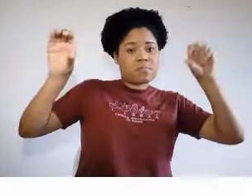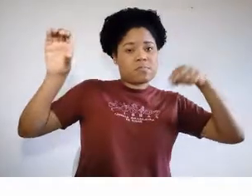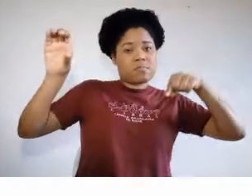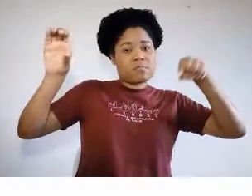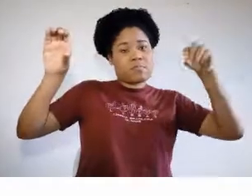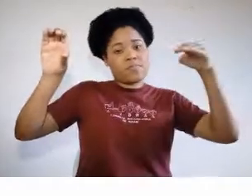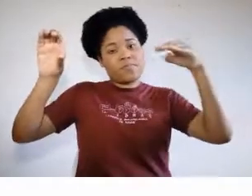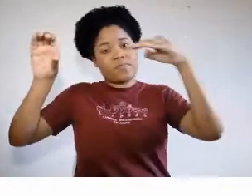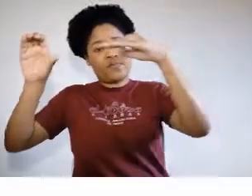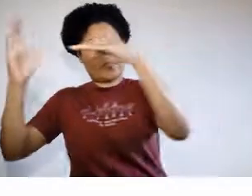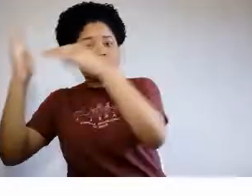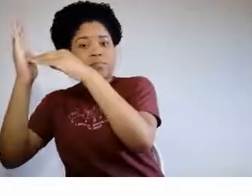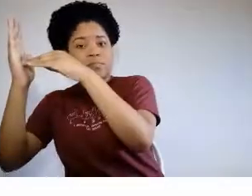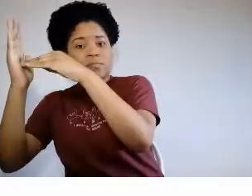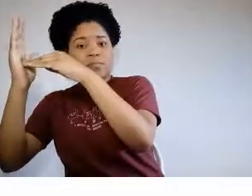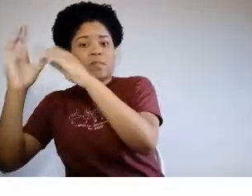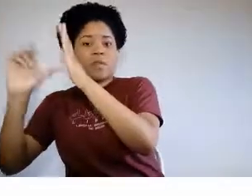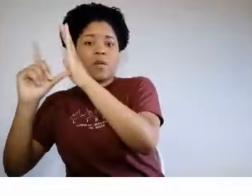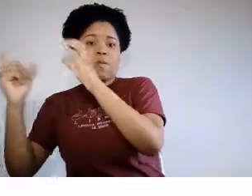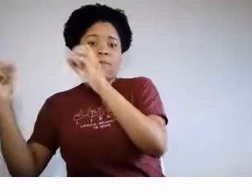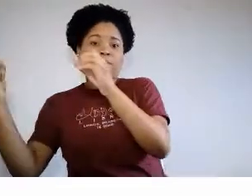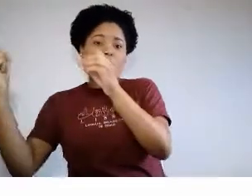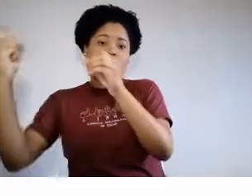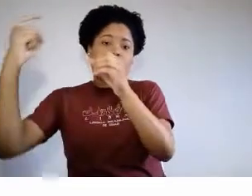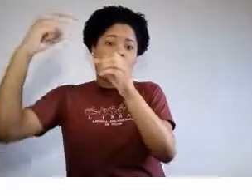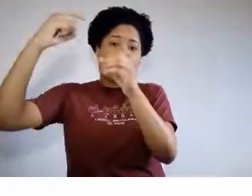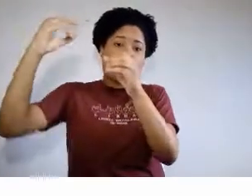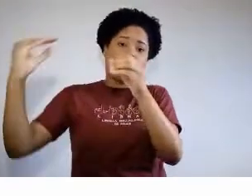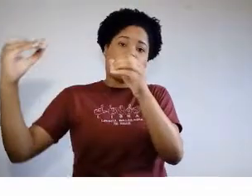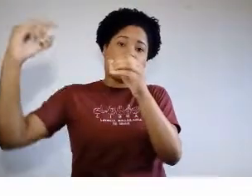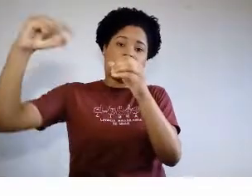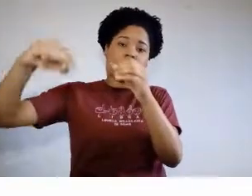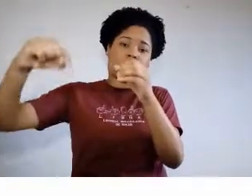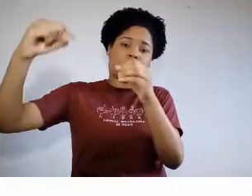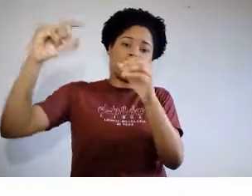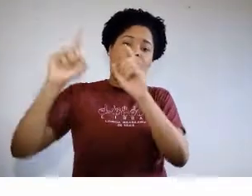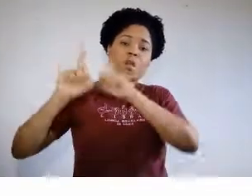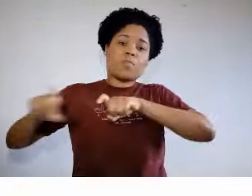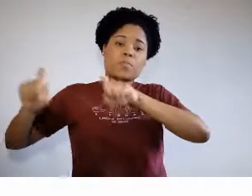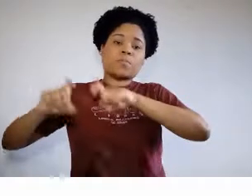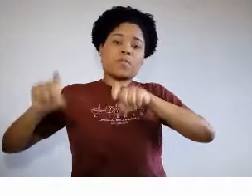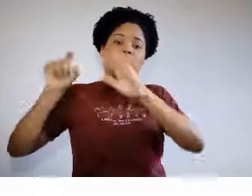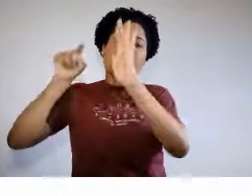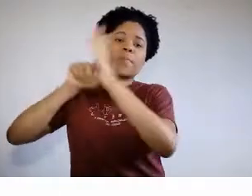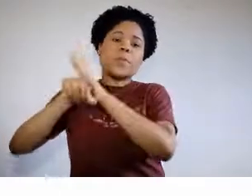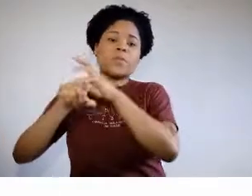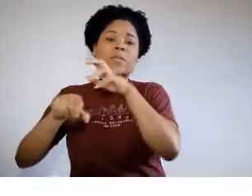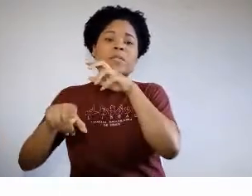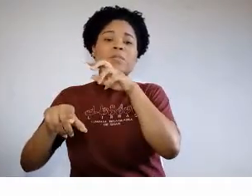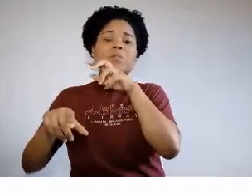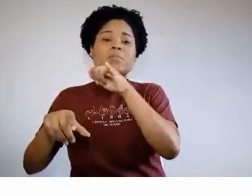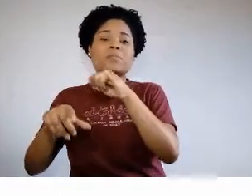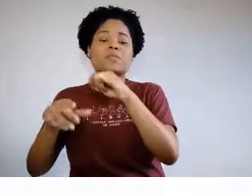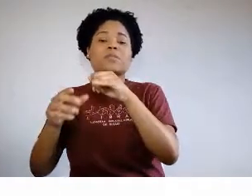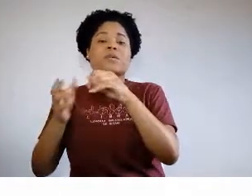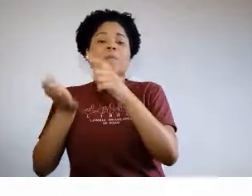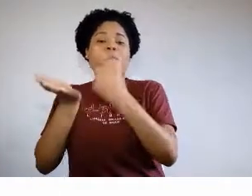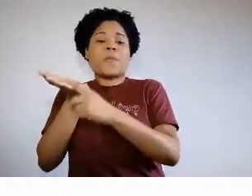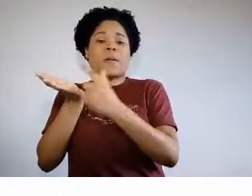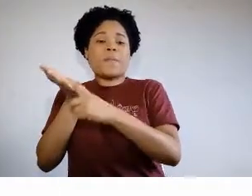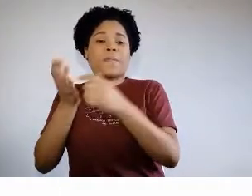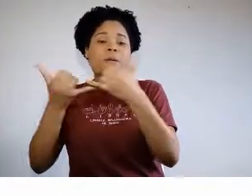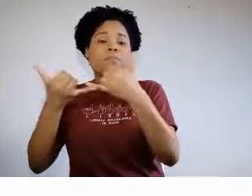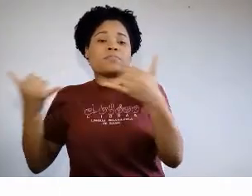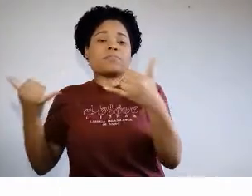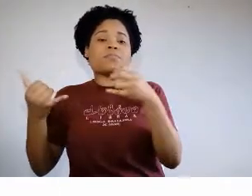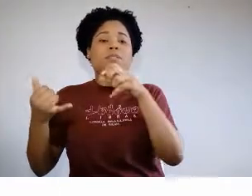barra central, esse arquivo vai até o final e ele volta passando em cada computador perguntando para a placa